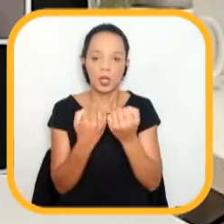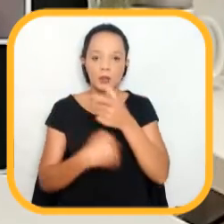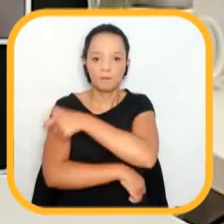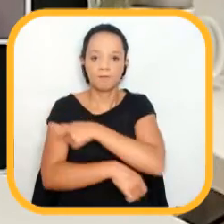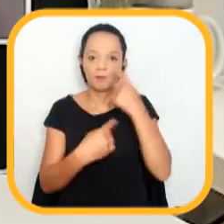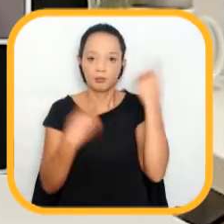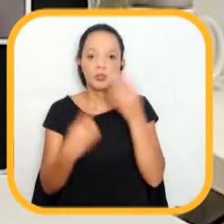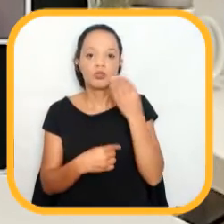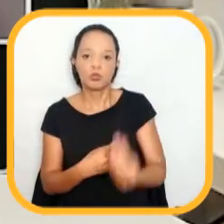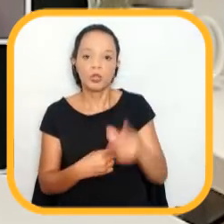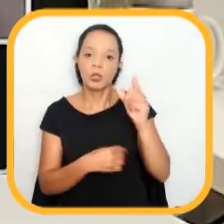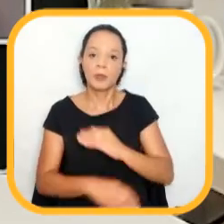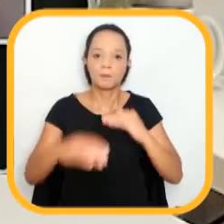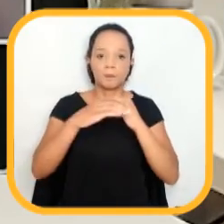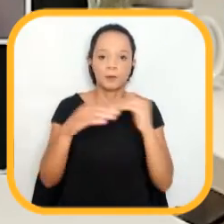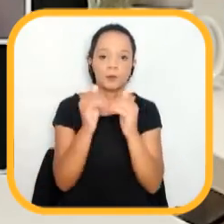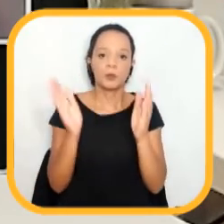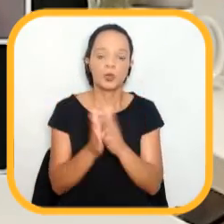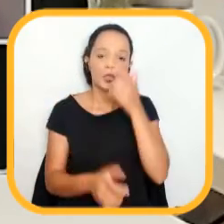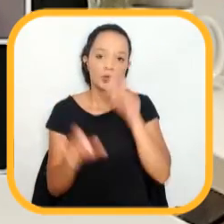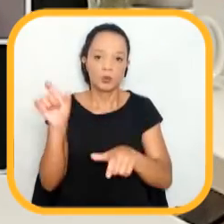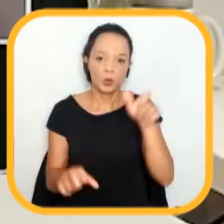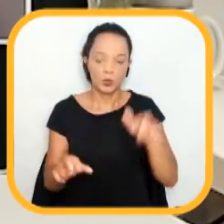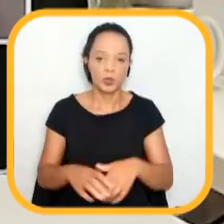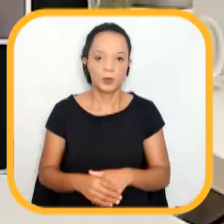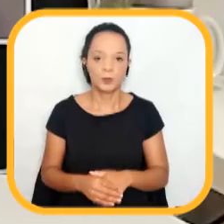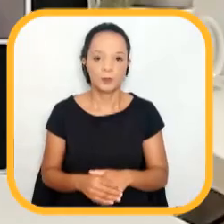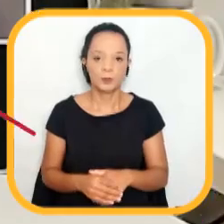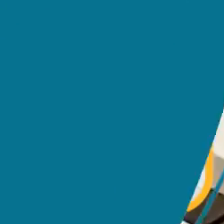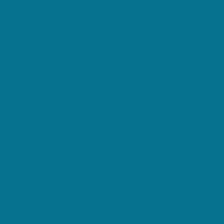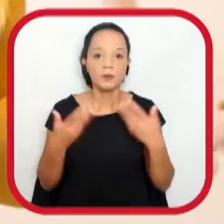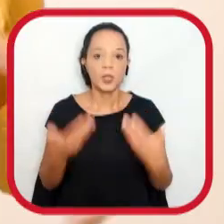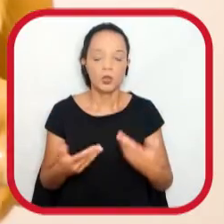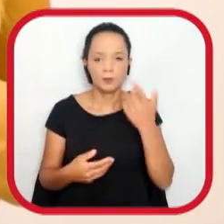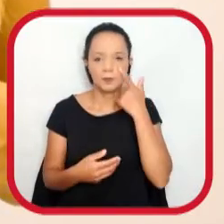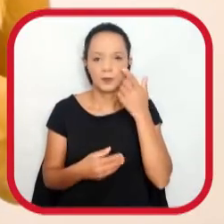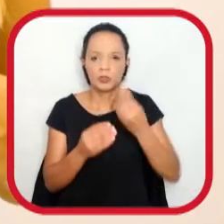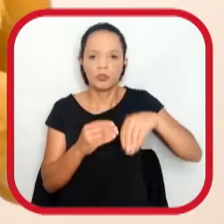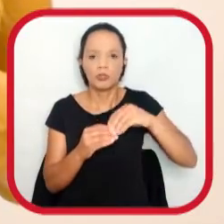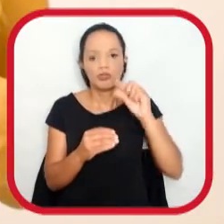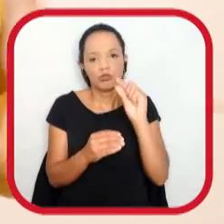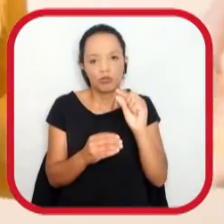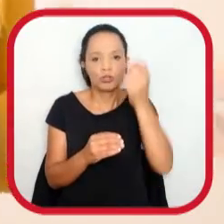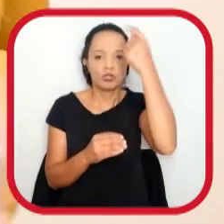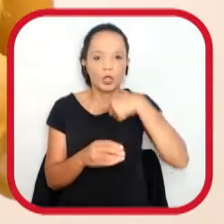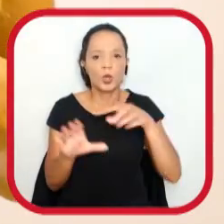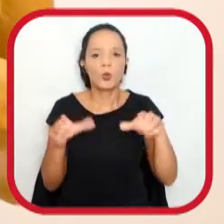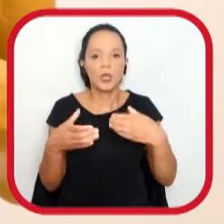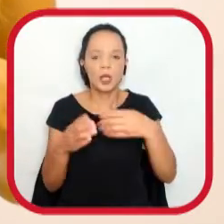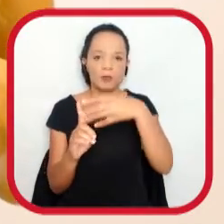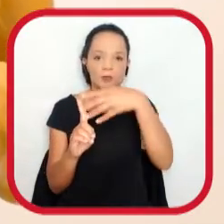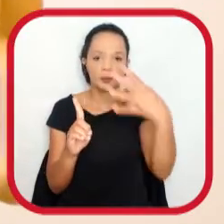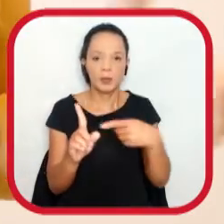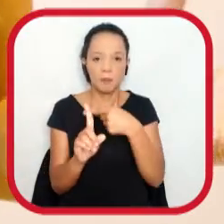mais representativa, justa e igualitária para todas as pessoas. Agora já conhece um pouco da história da